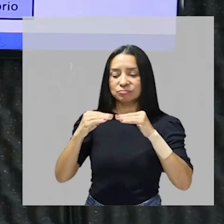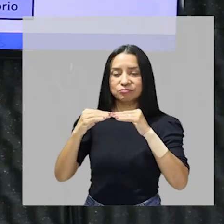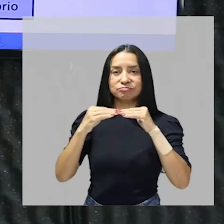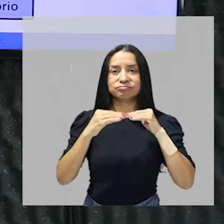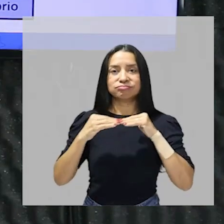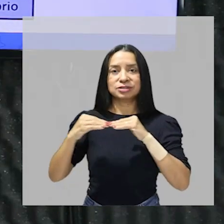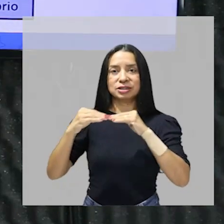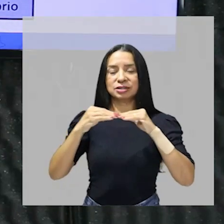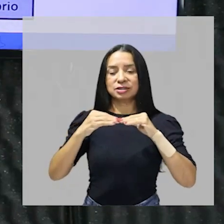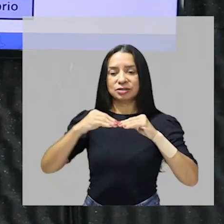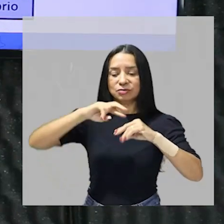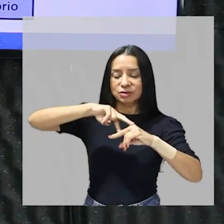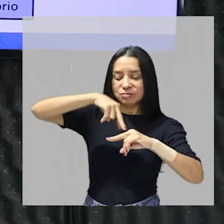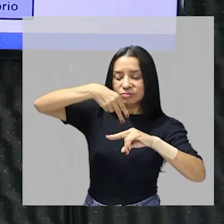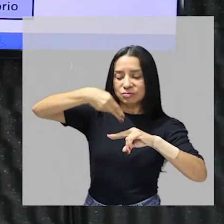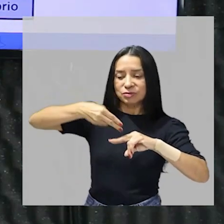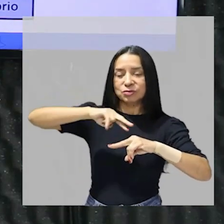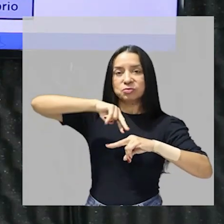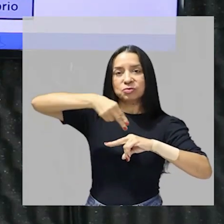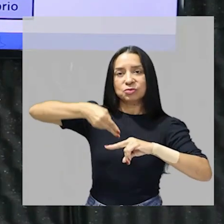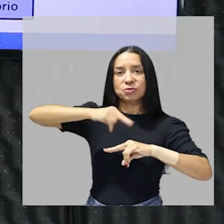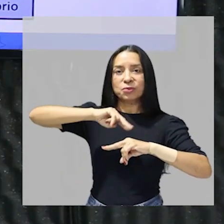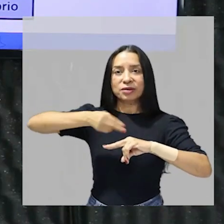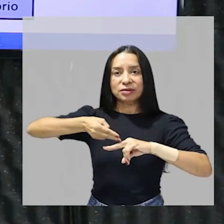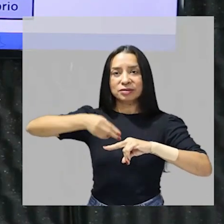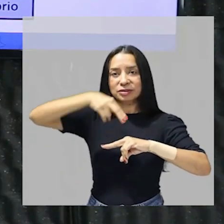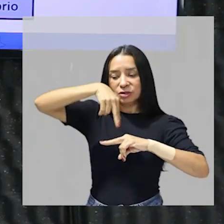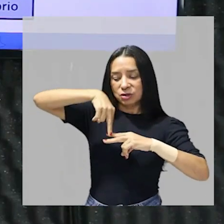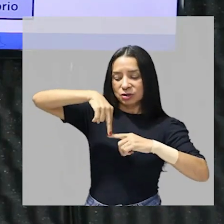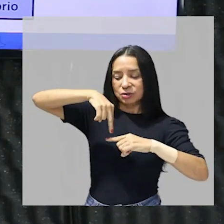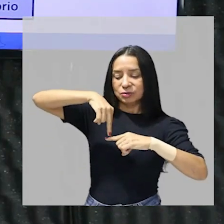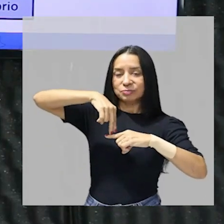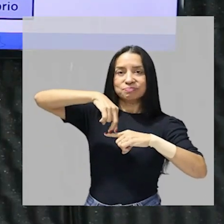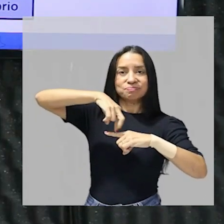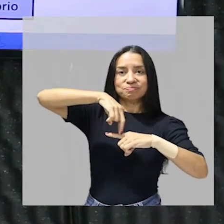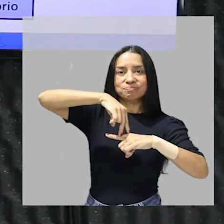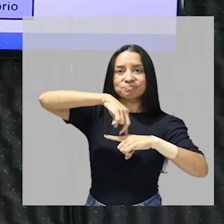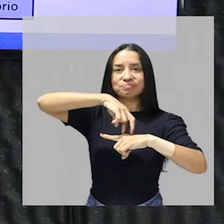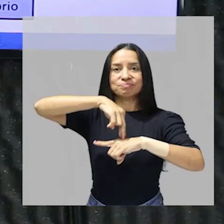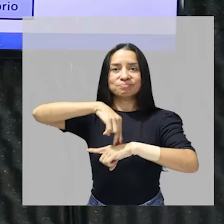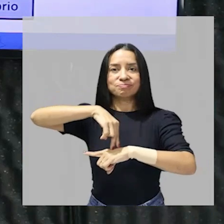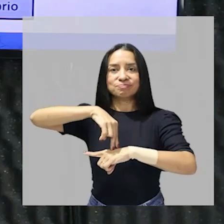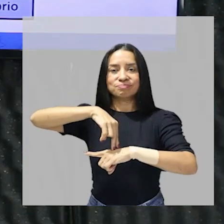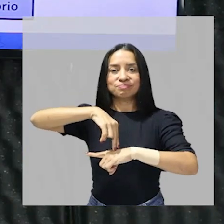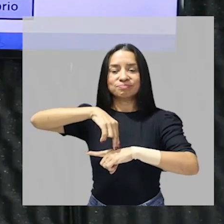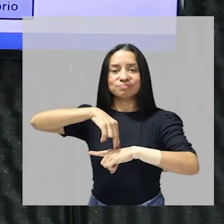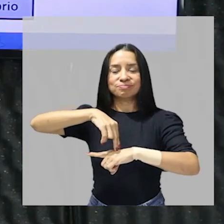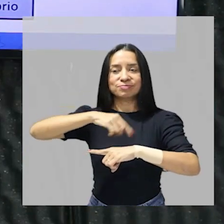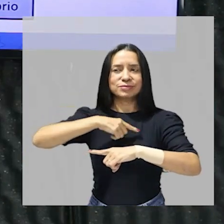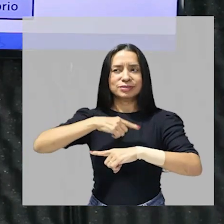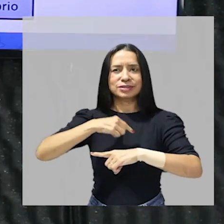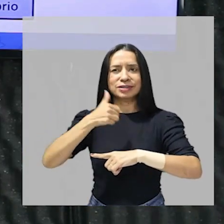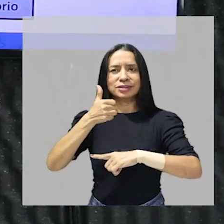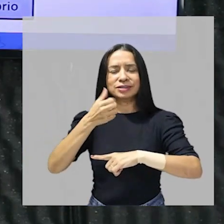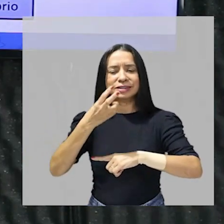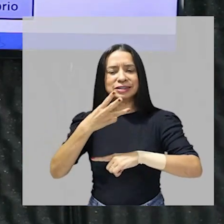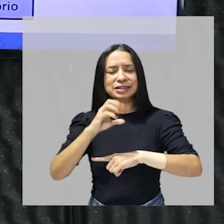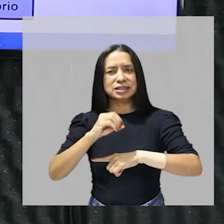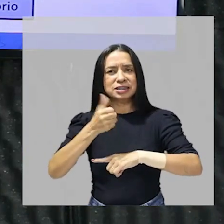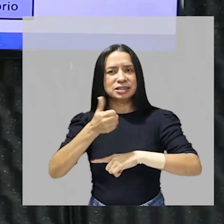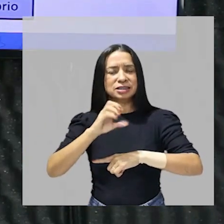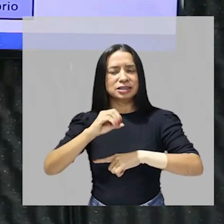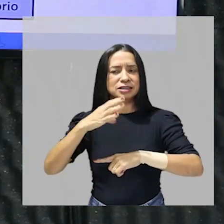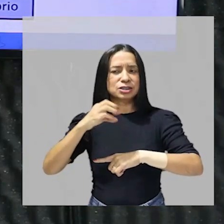fazer piruetas, cambalhotas, saltos em cima de uma base que tem 30 centímetros. 30, 10 centímetros, não sei ao certo, não vou dar essa